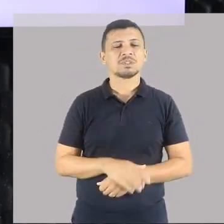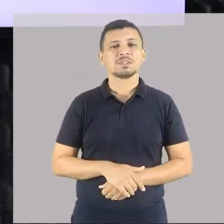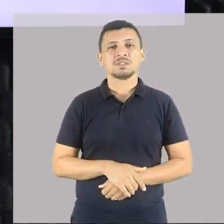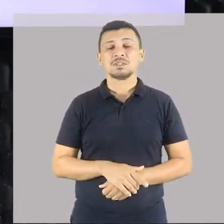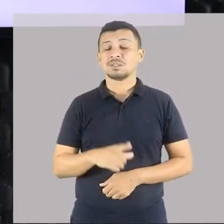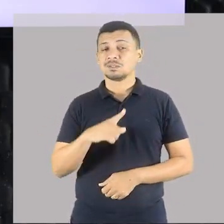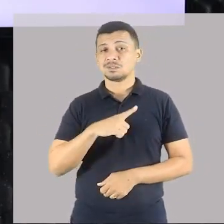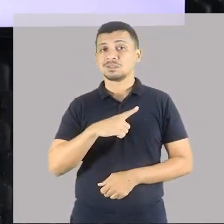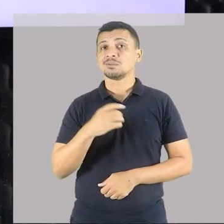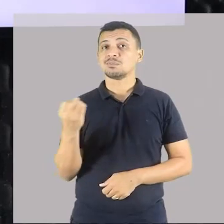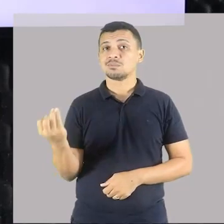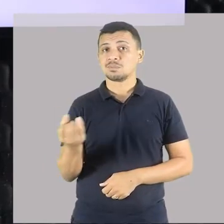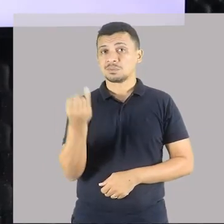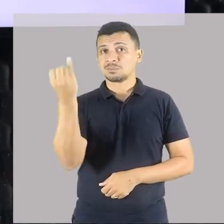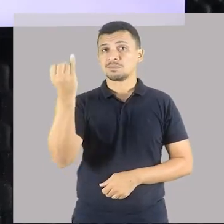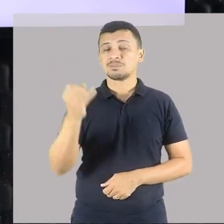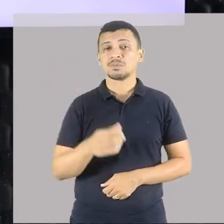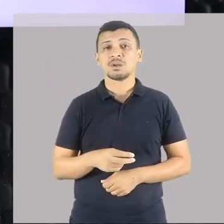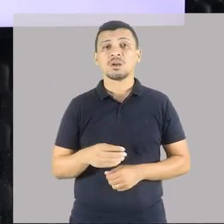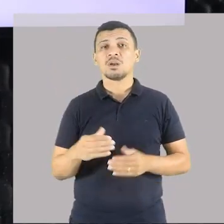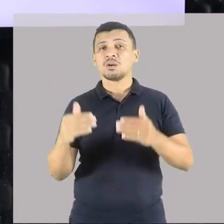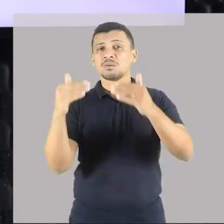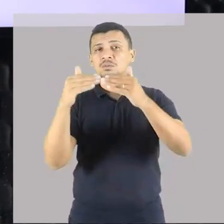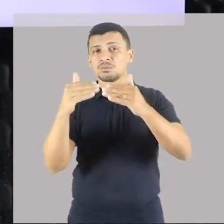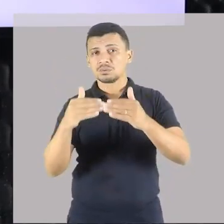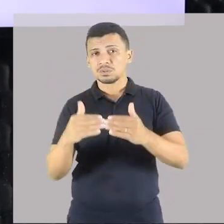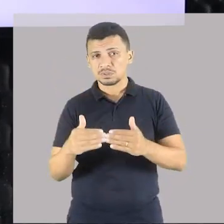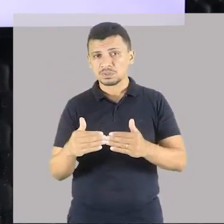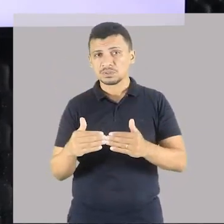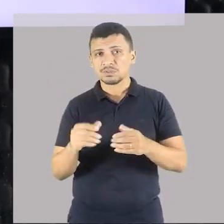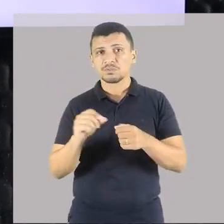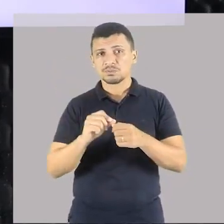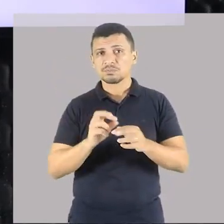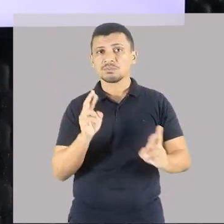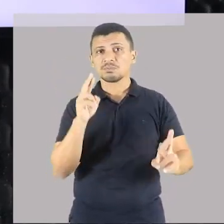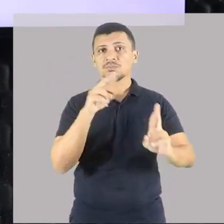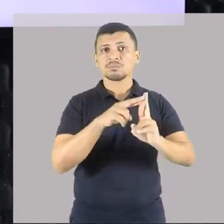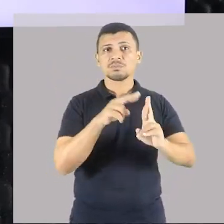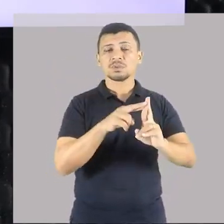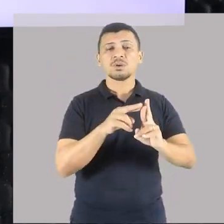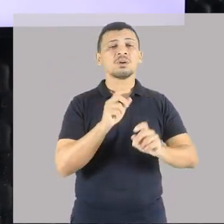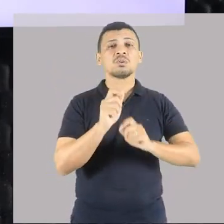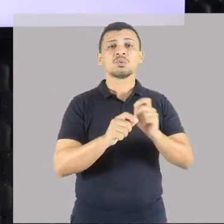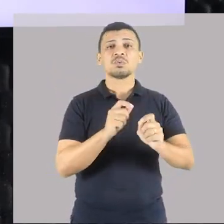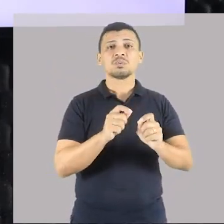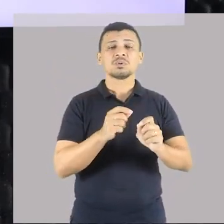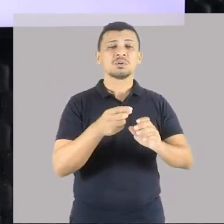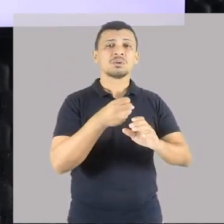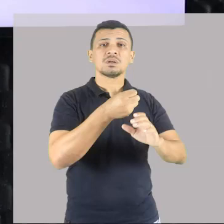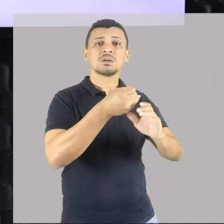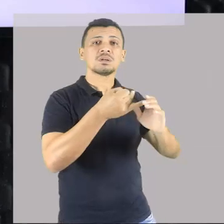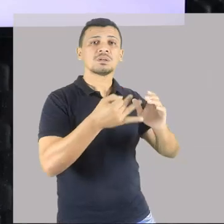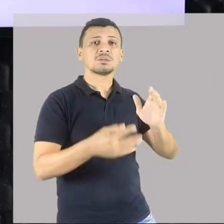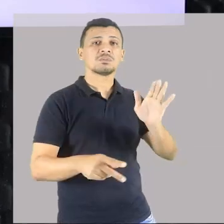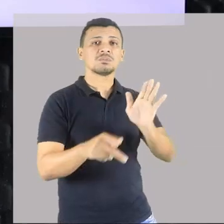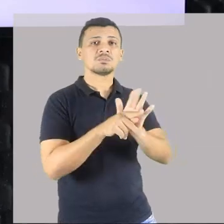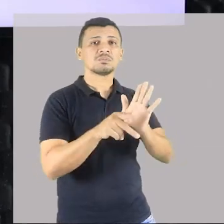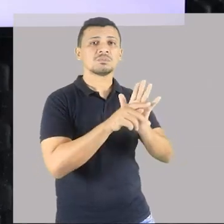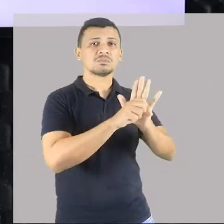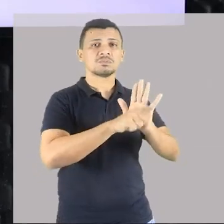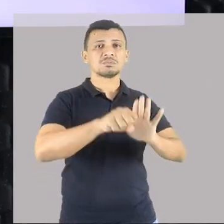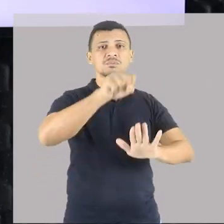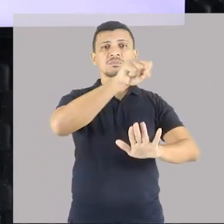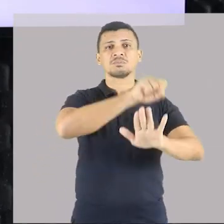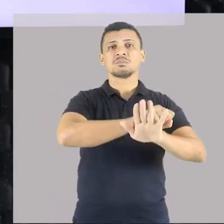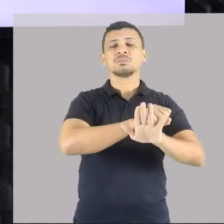nós formos falar sobre concordância, fazer referência de concordância, nós vamos associar os aspectos do sujeito. Por que